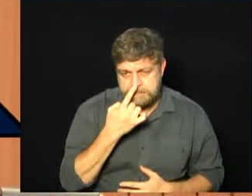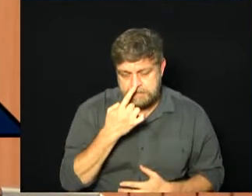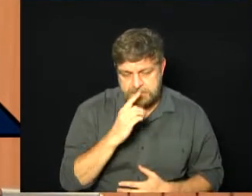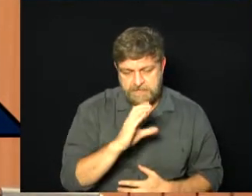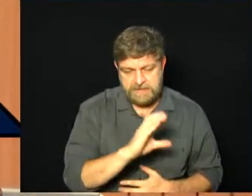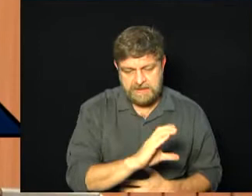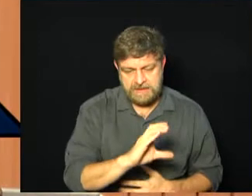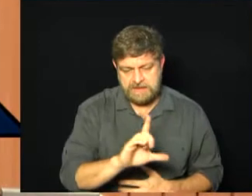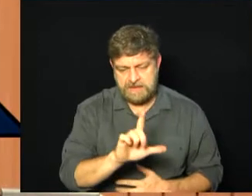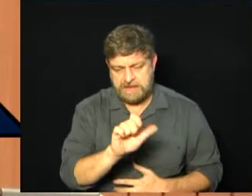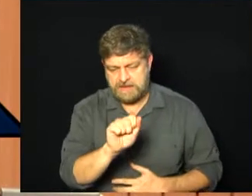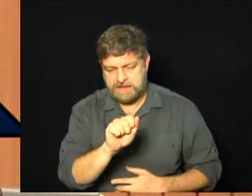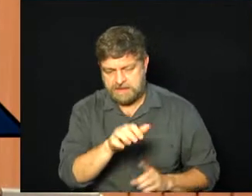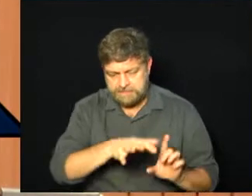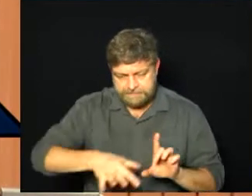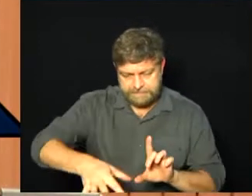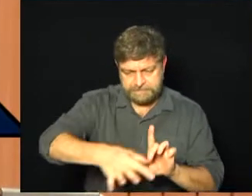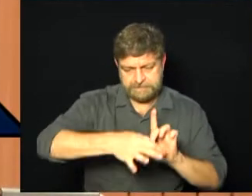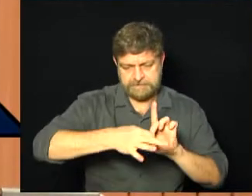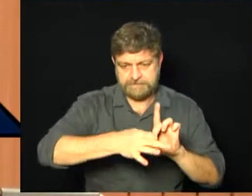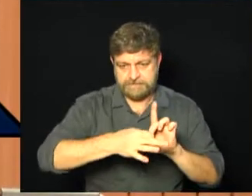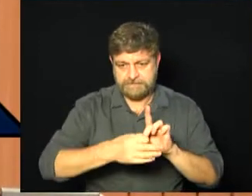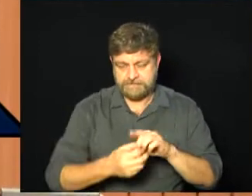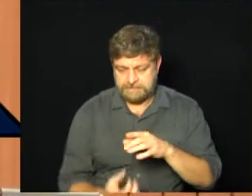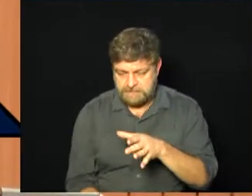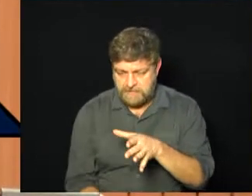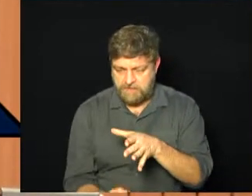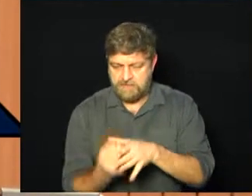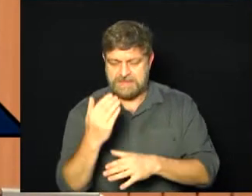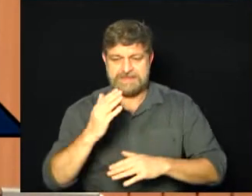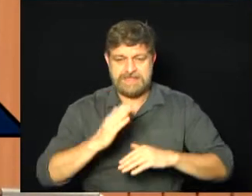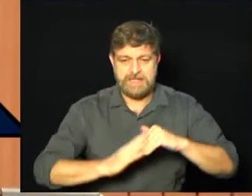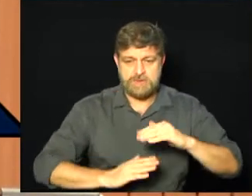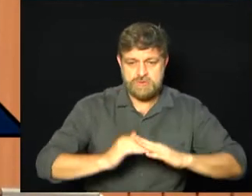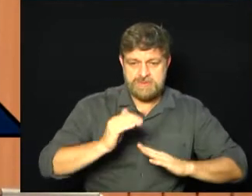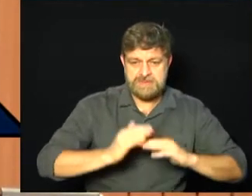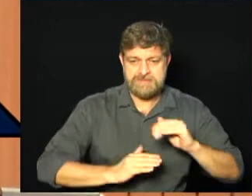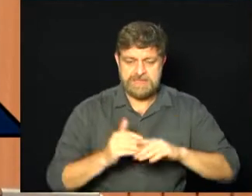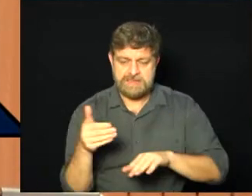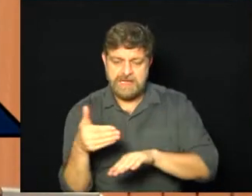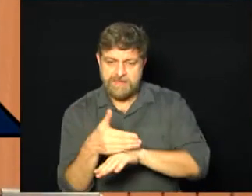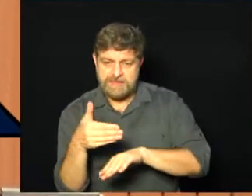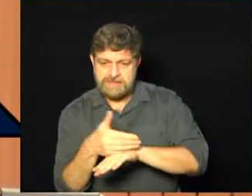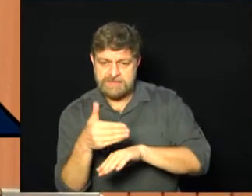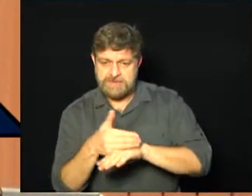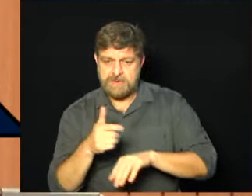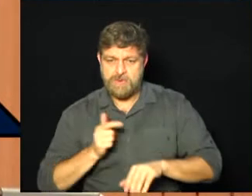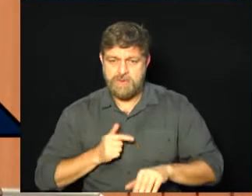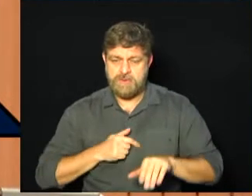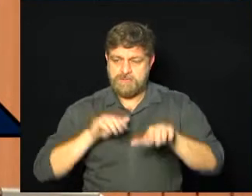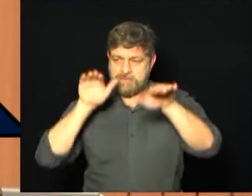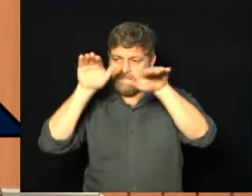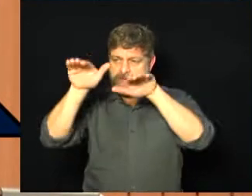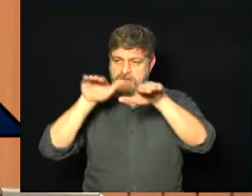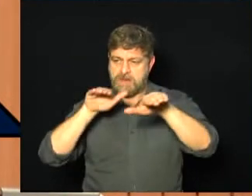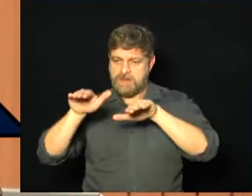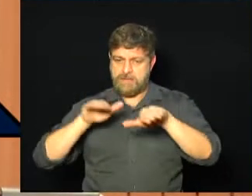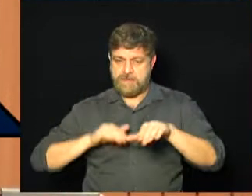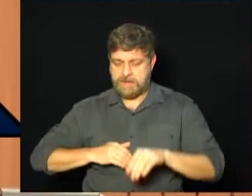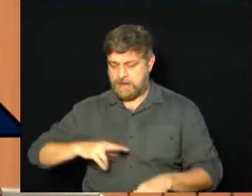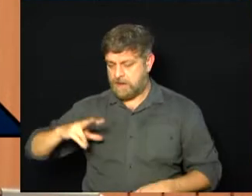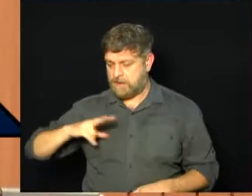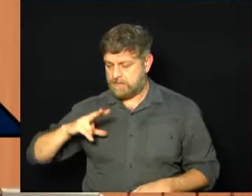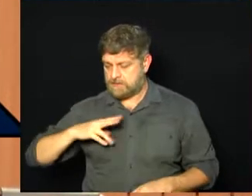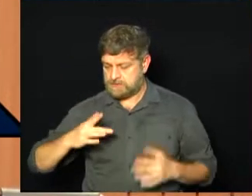CCLA, participando de sua fundação, de suas atividades, ou doando seus acervos de bens pessoais